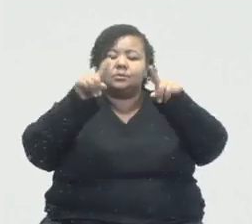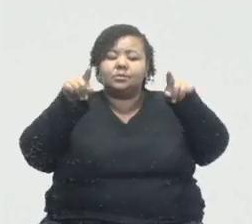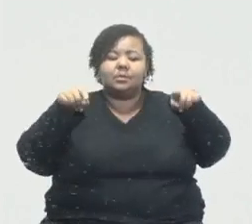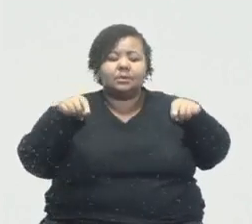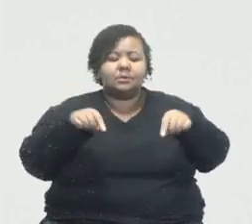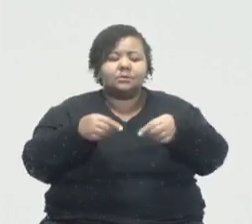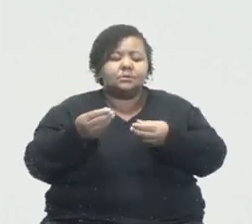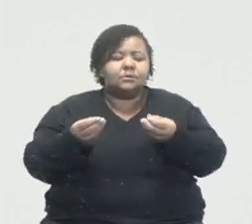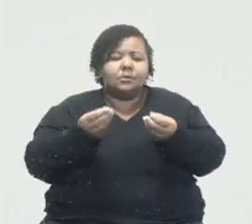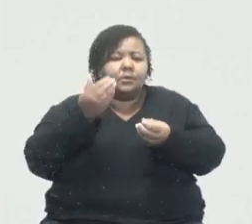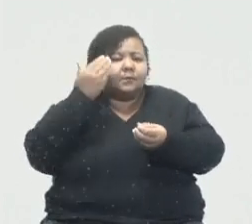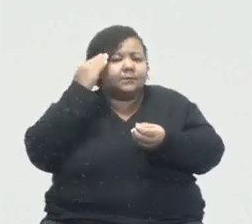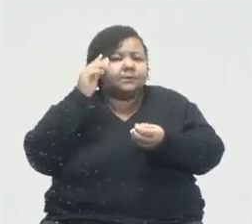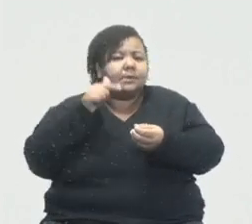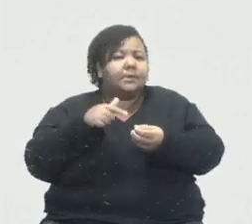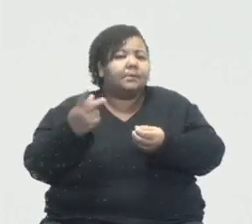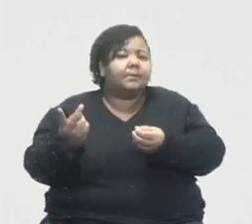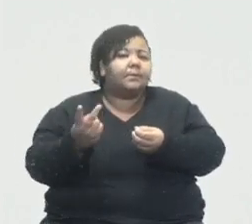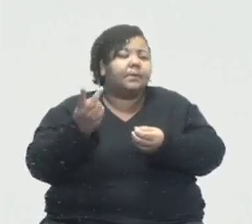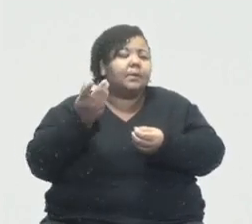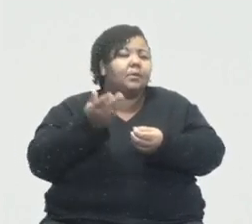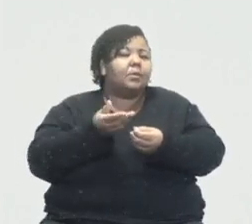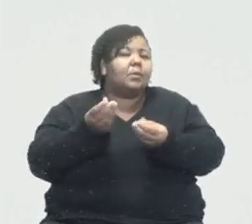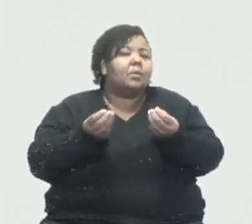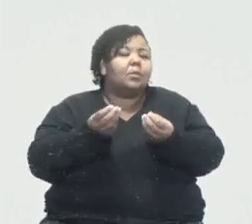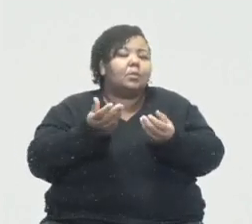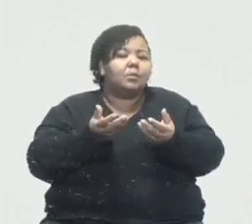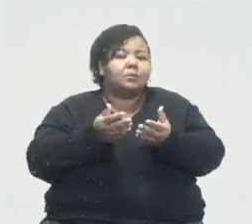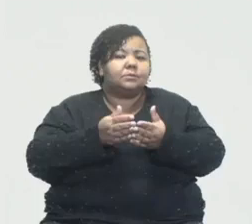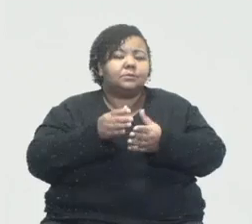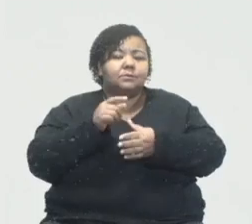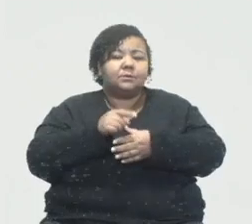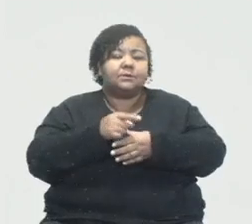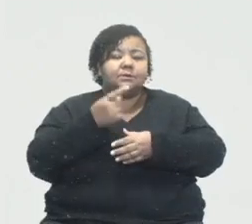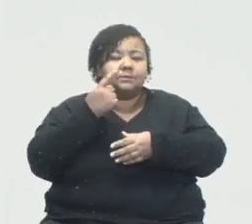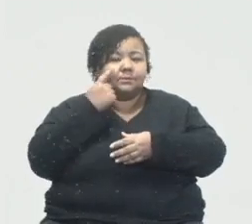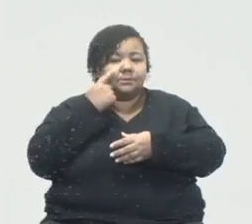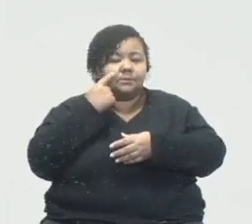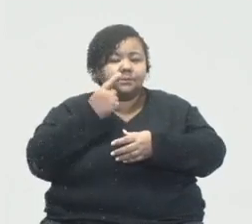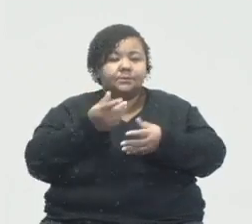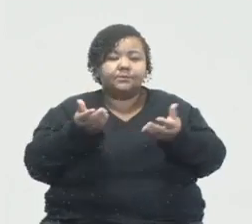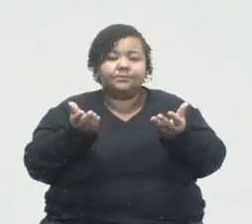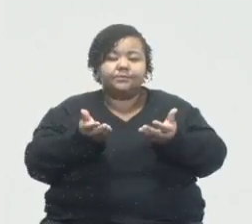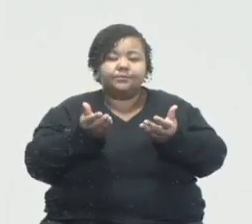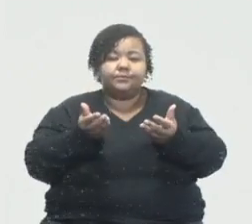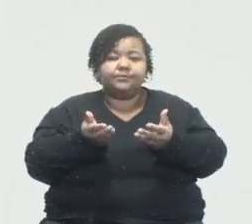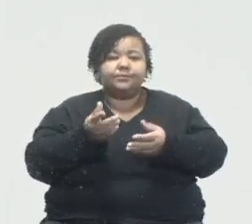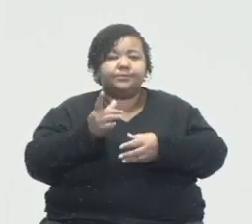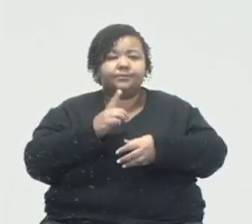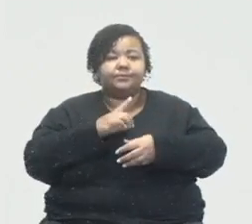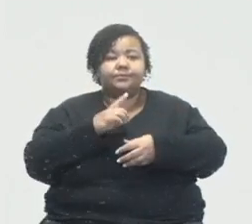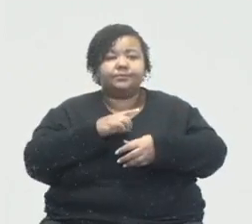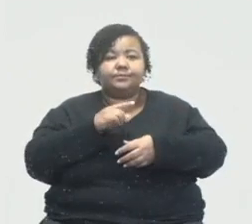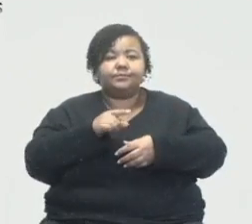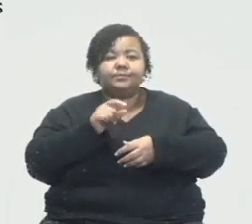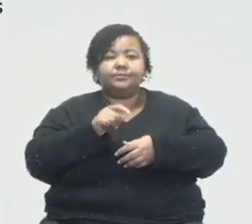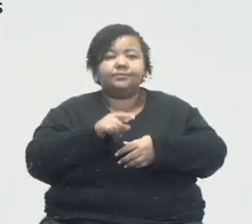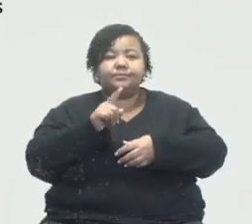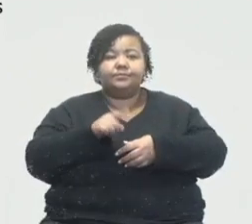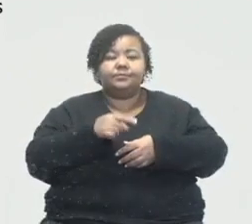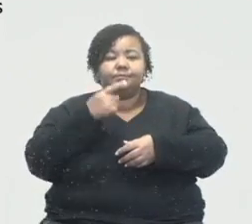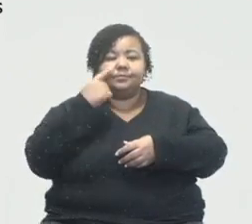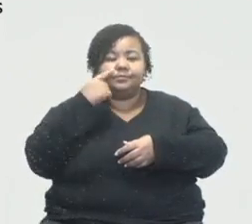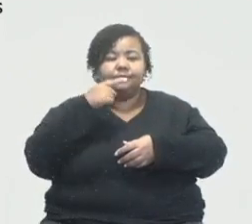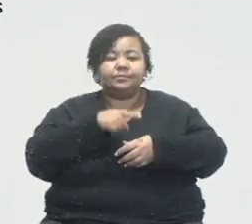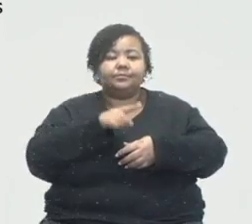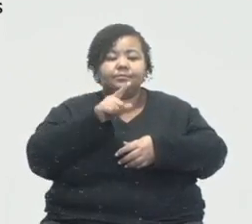você sabe que é esse valor aqui que vai ser a matriz mudança de base? É isso que veremos agora. Nós não temos que, para